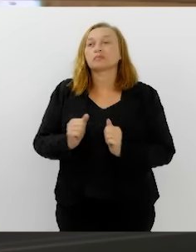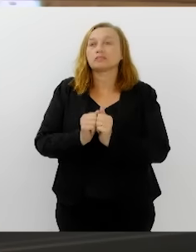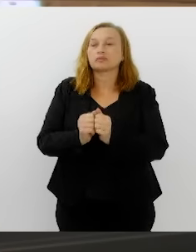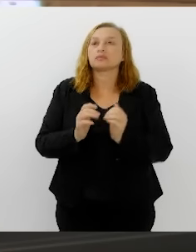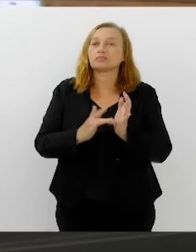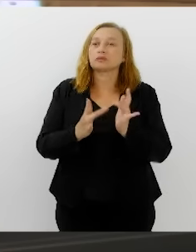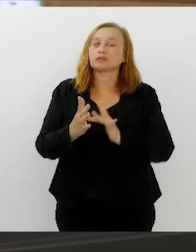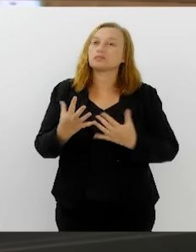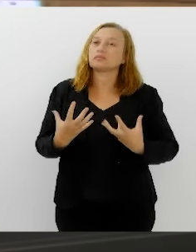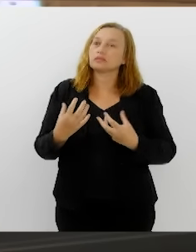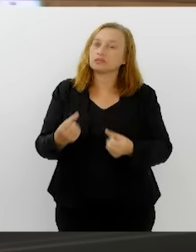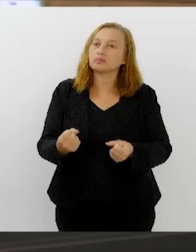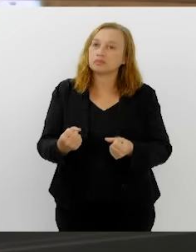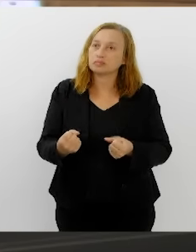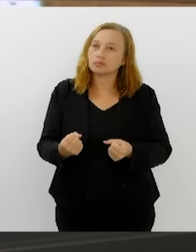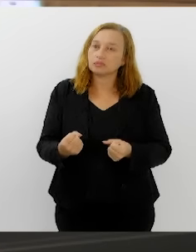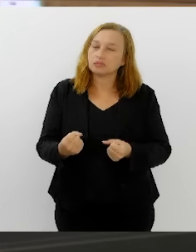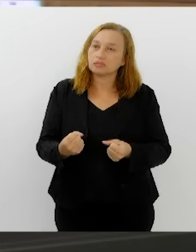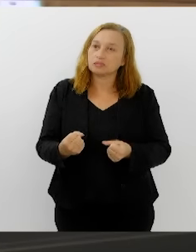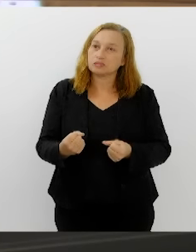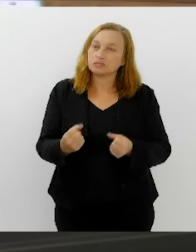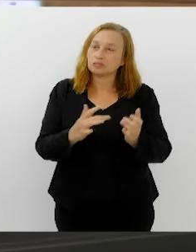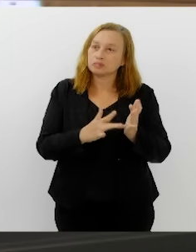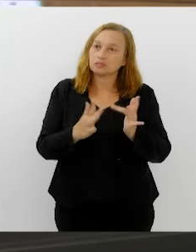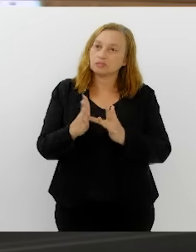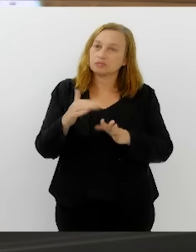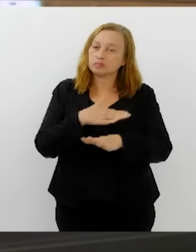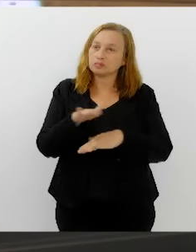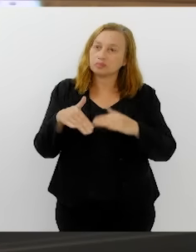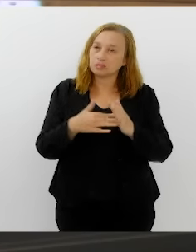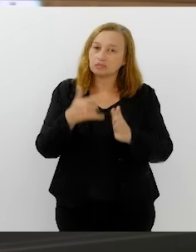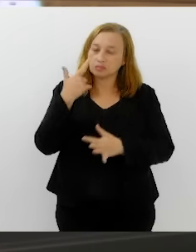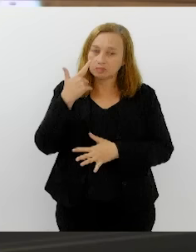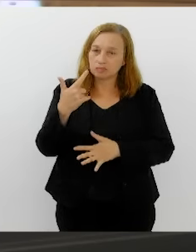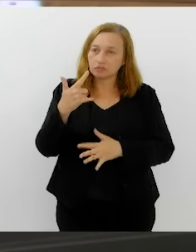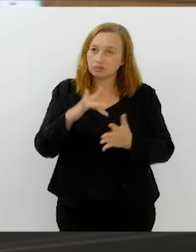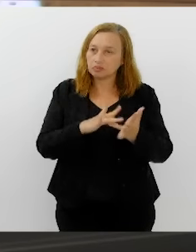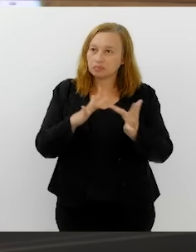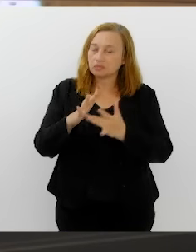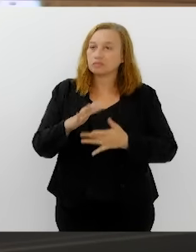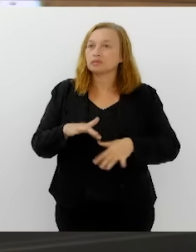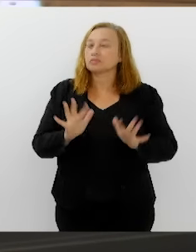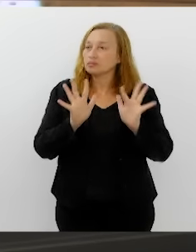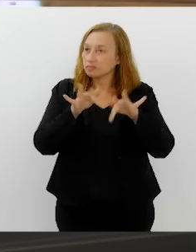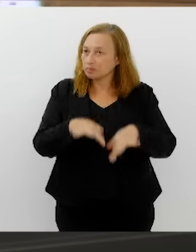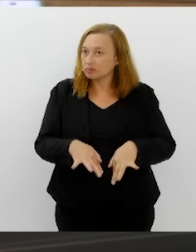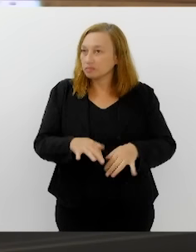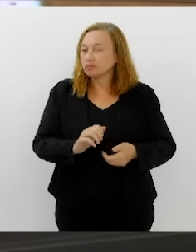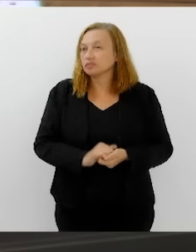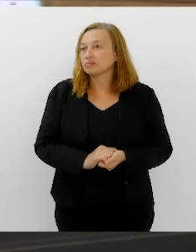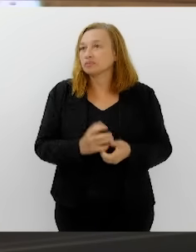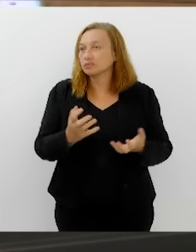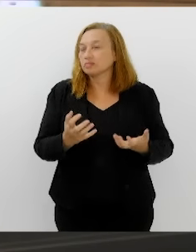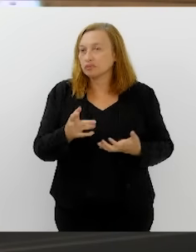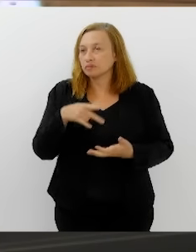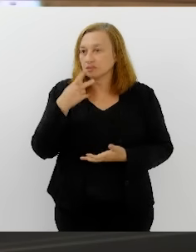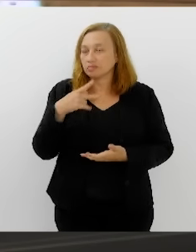a cruz para que todos nós víssemos a luz. E para terminar, eu quero